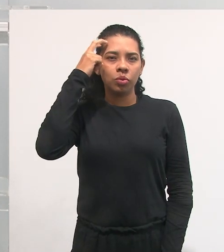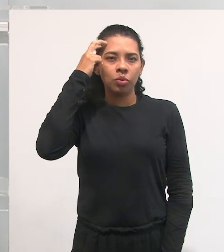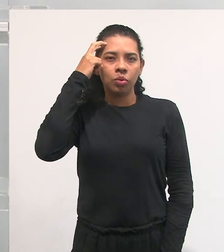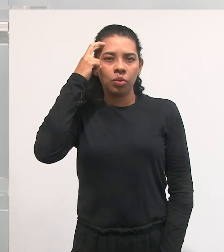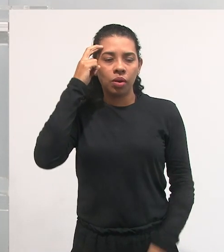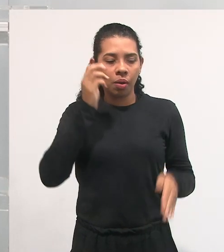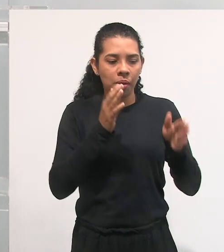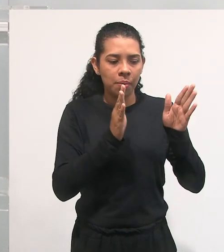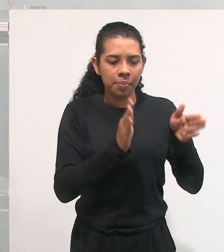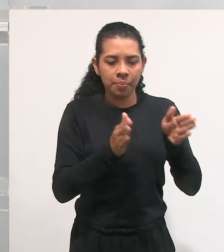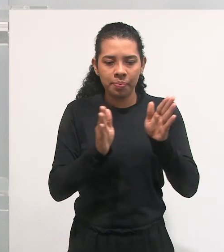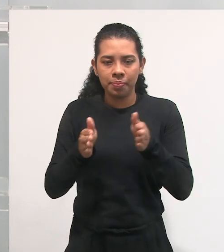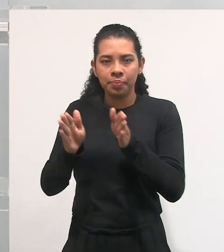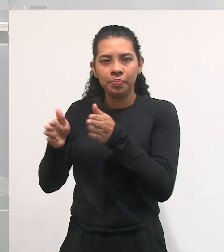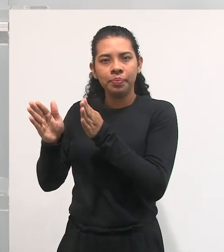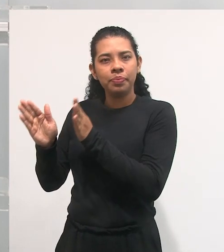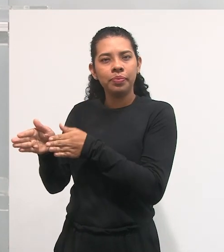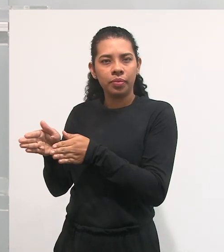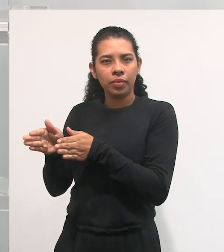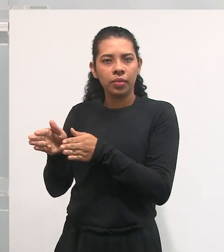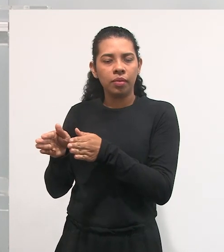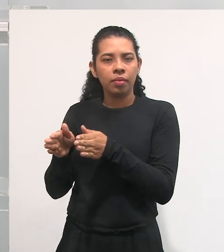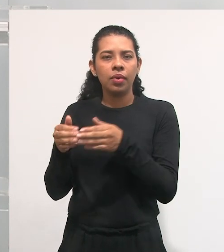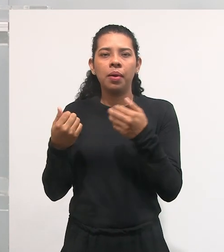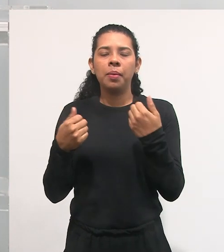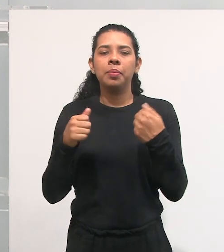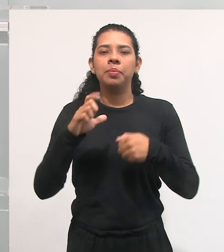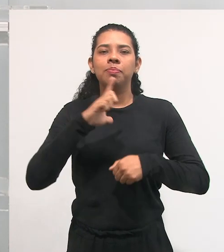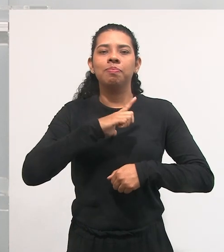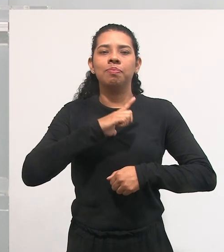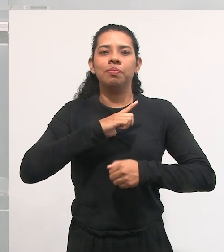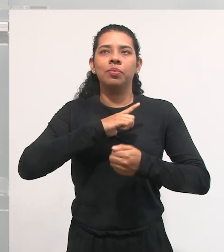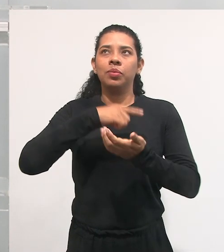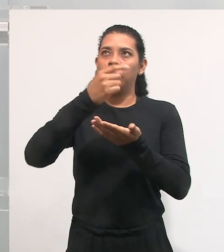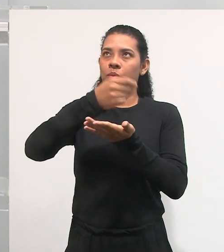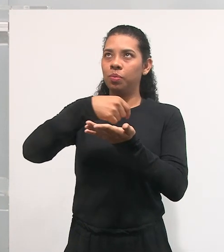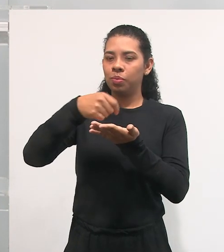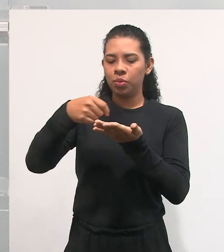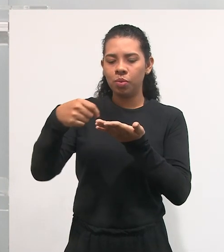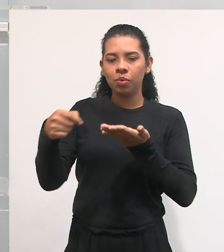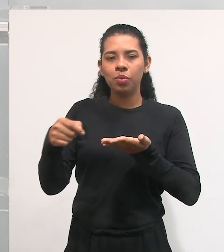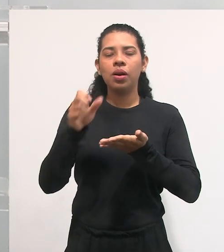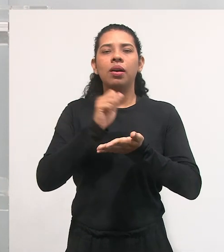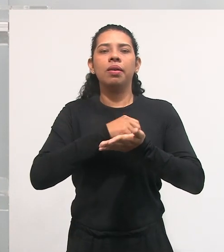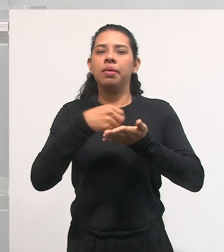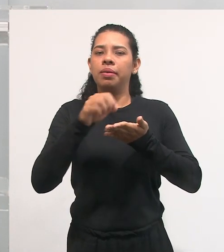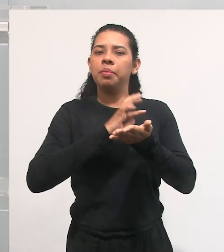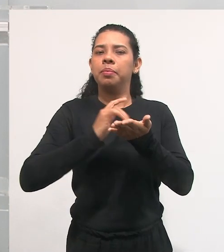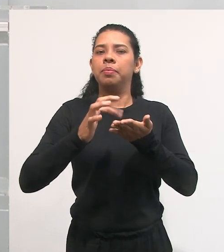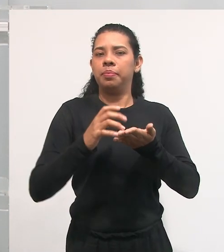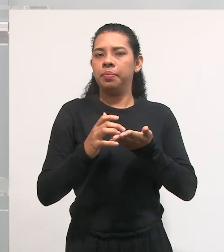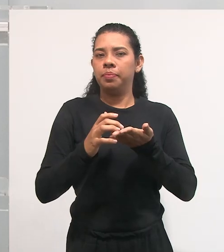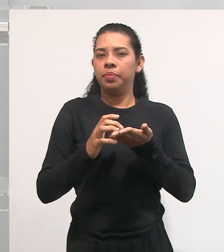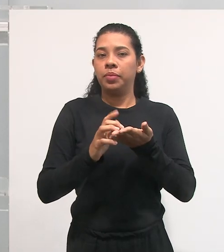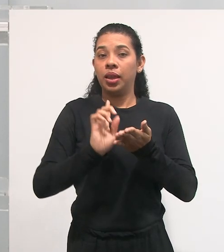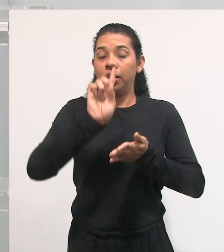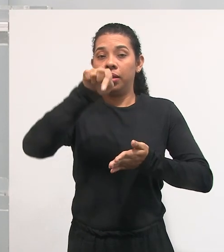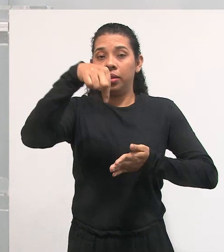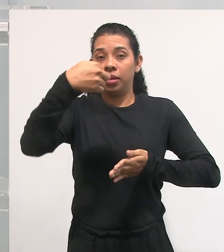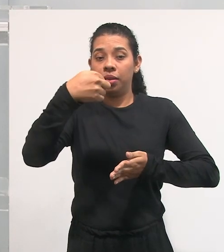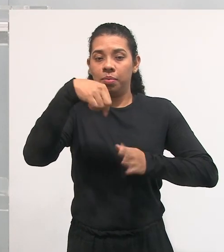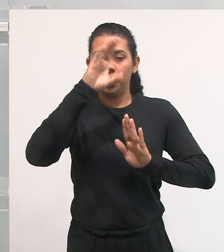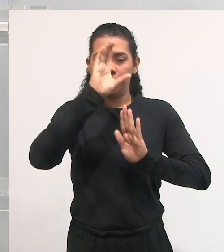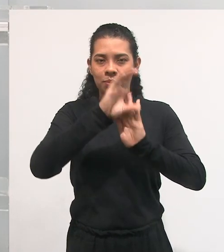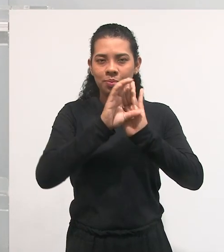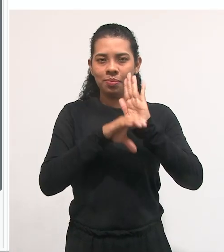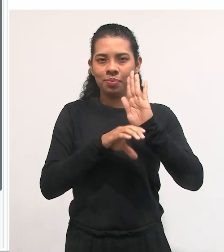Então, cada uma dessas perspectivas tem que estar desenhada no projeto político-pedagógico. E a depender dessa perspectiva é que o currículo vai se organizar, mas